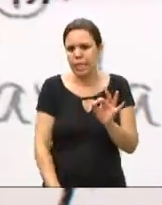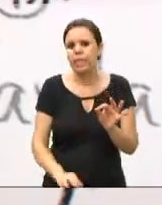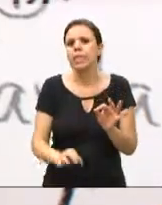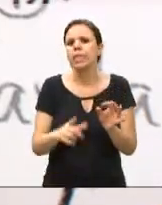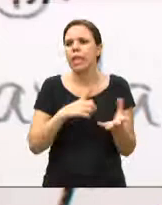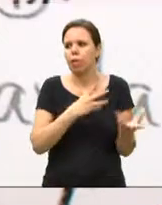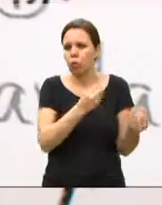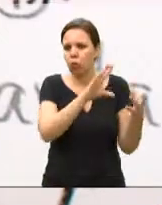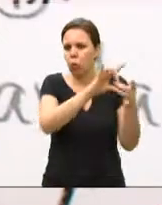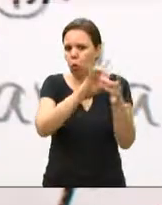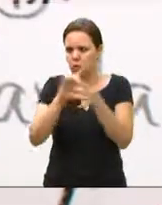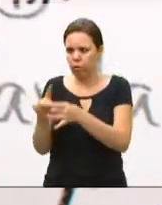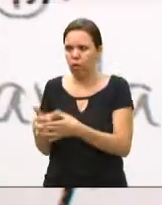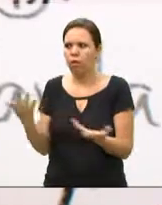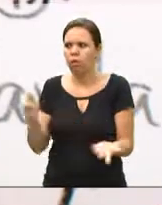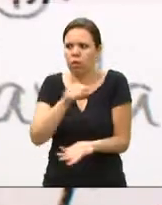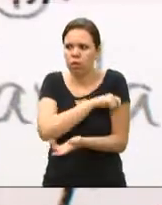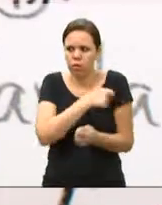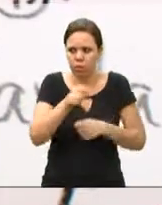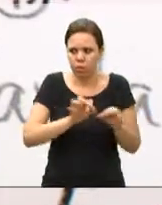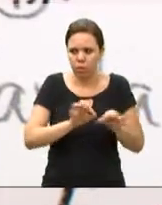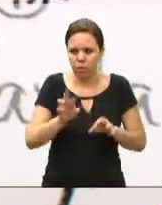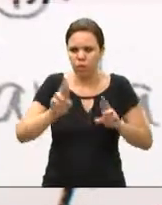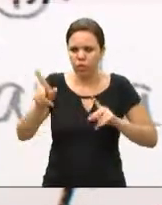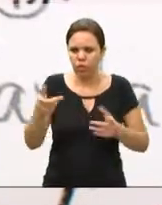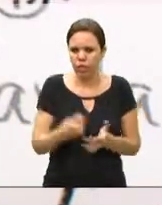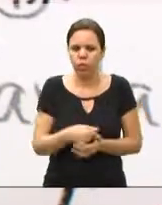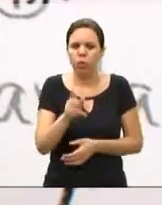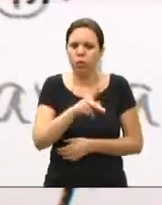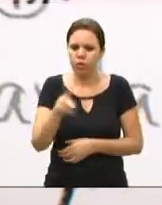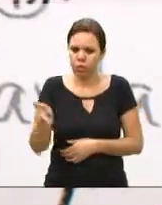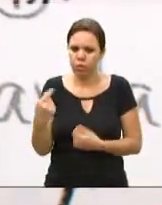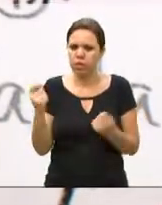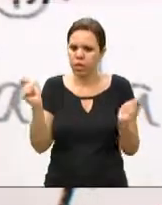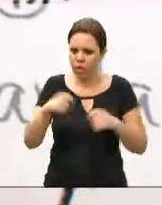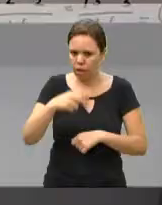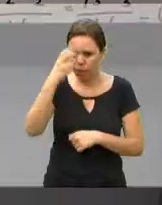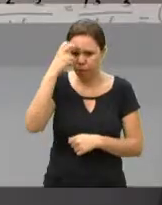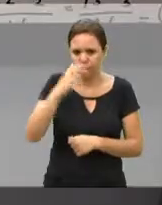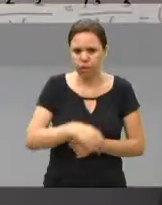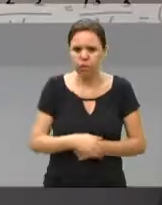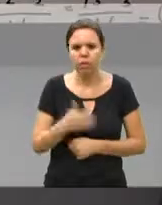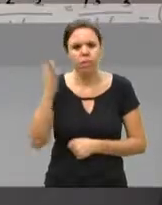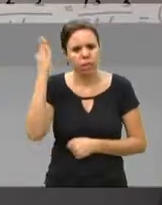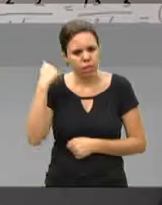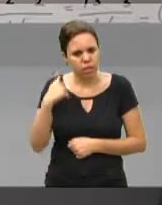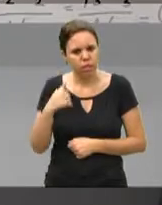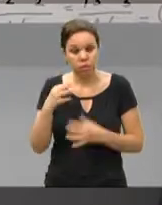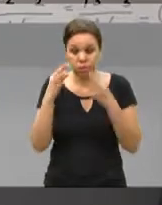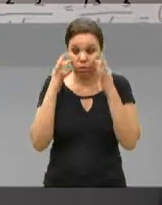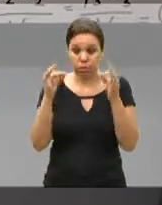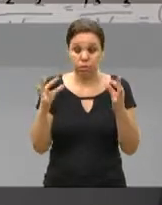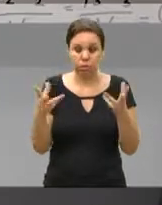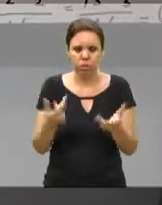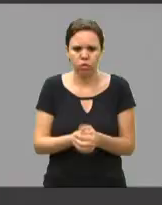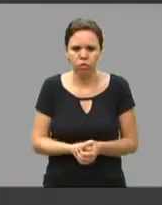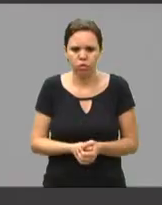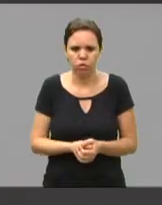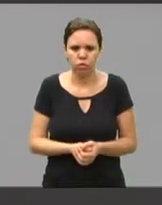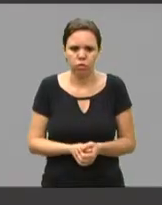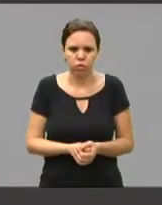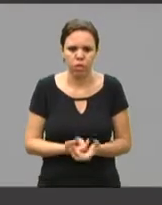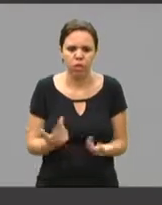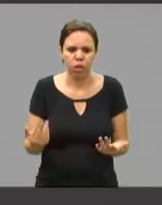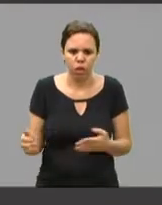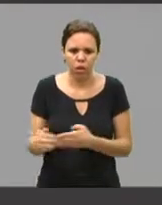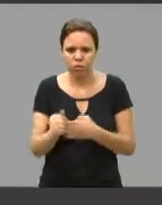contextualizadas, né? Então, o aluno ele precisa se preparar de maneira diferente. E o professor ele precisa ser capaz de saber e estar antenado, né, em todas as condições. É um